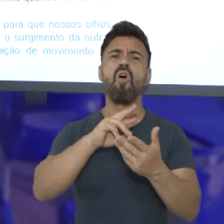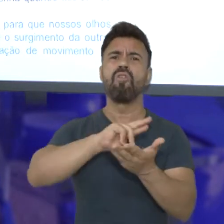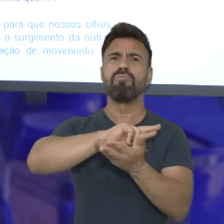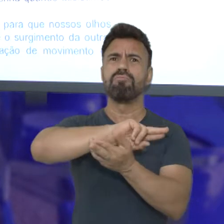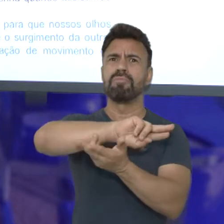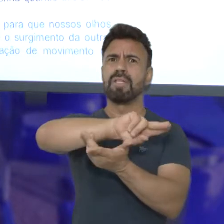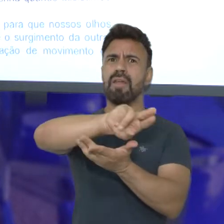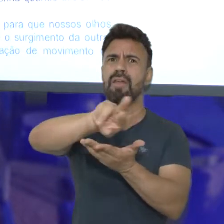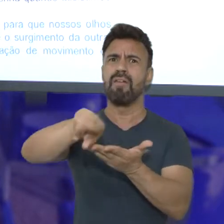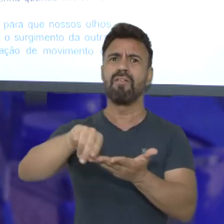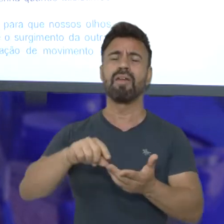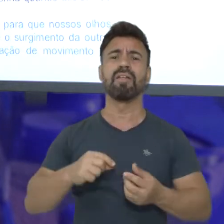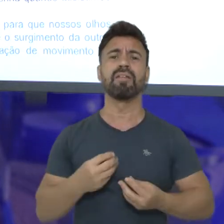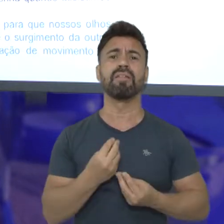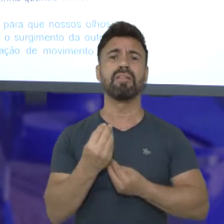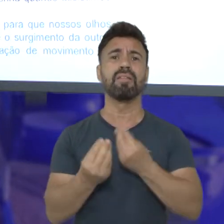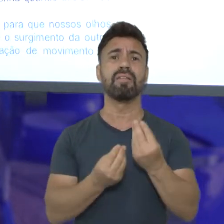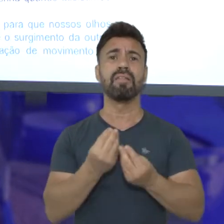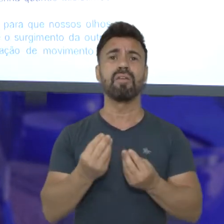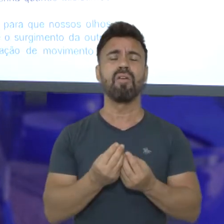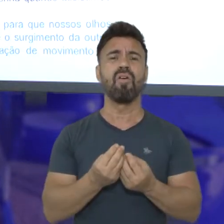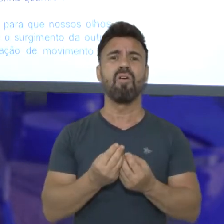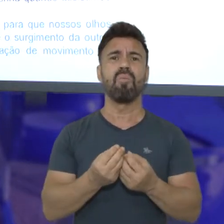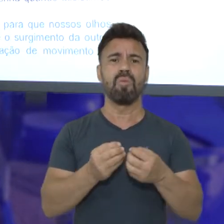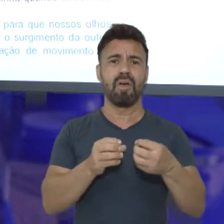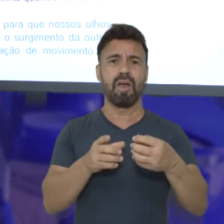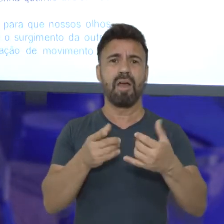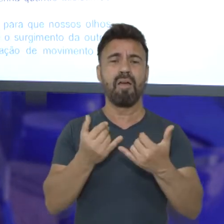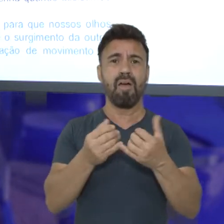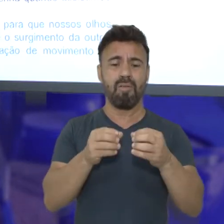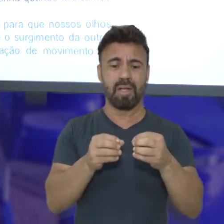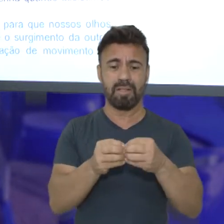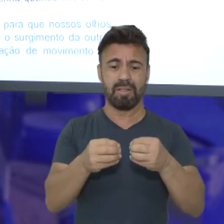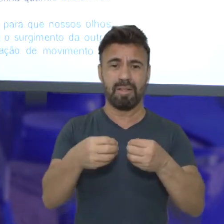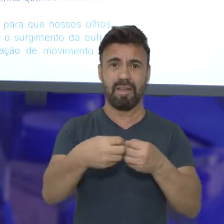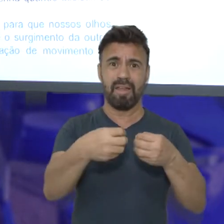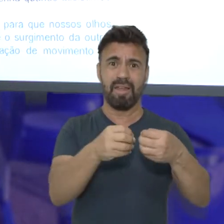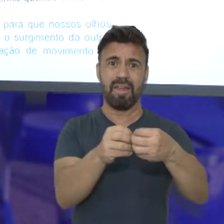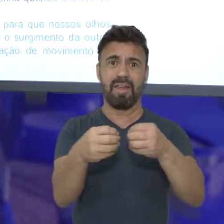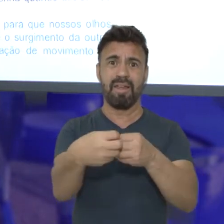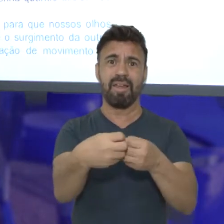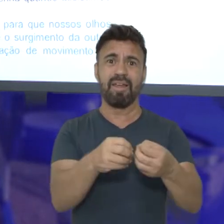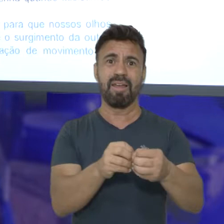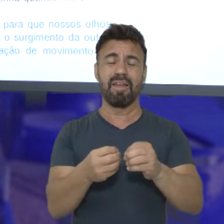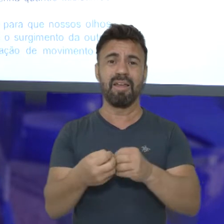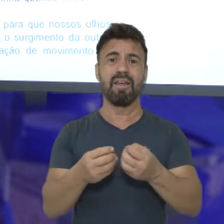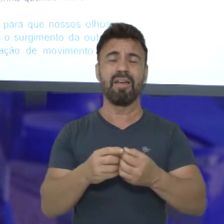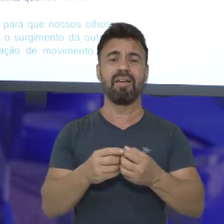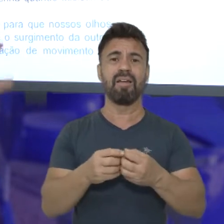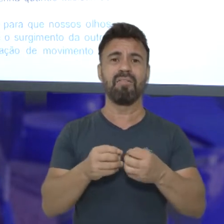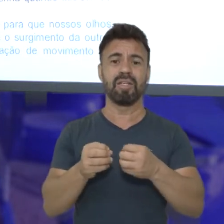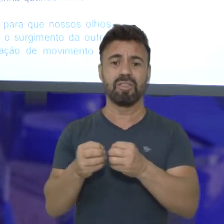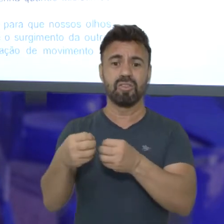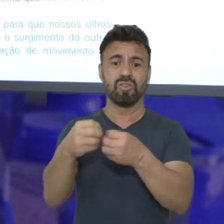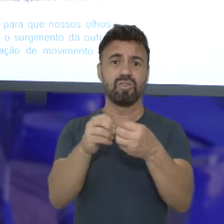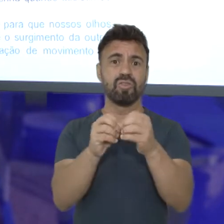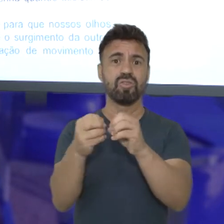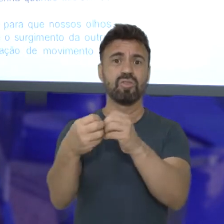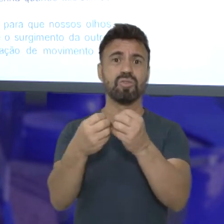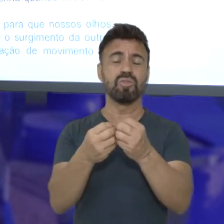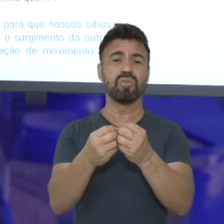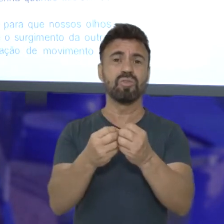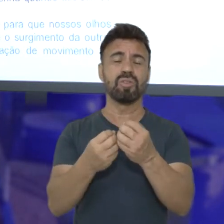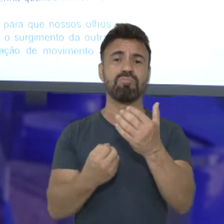E aí funciona como uma espécie de quebra-cabeça. Quando esses pequenos pedacinhos eles irão se juntando, vai formar